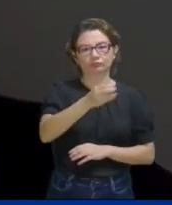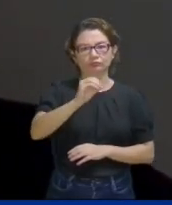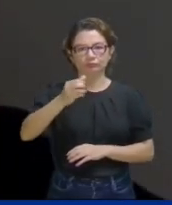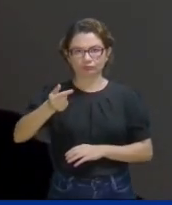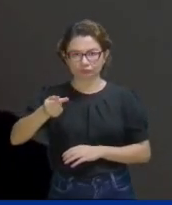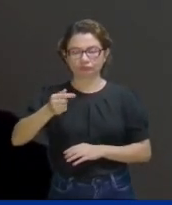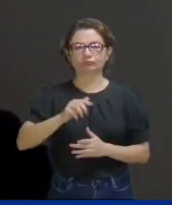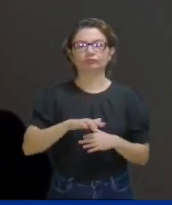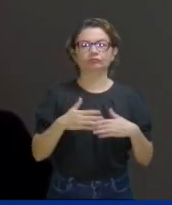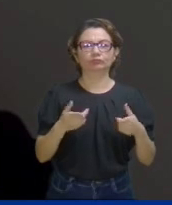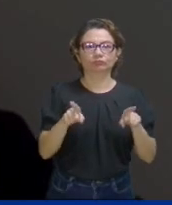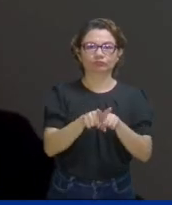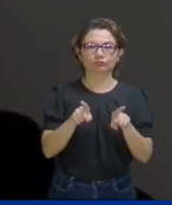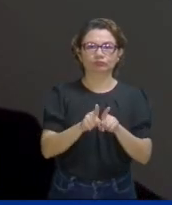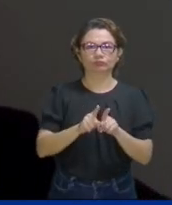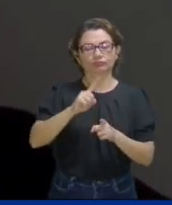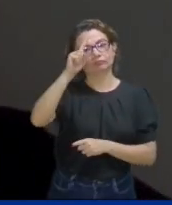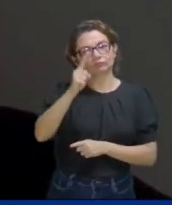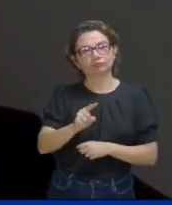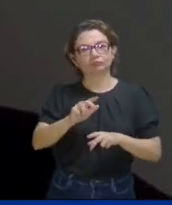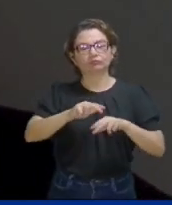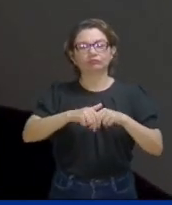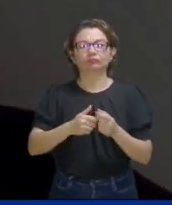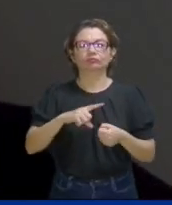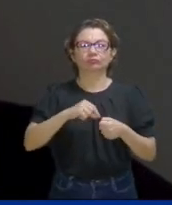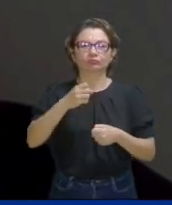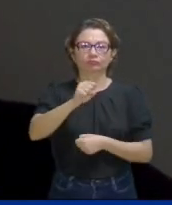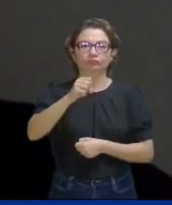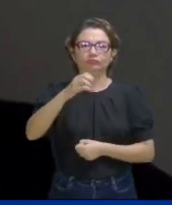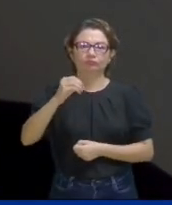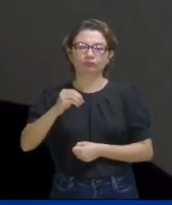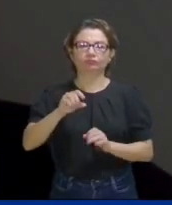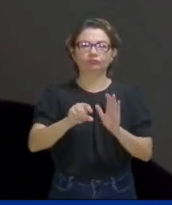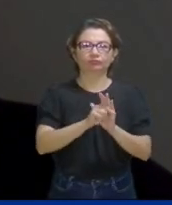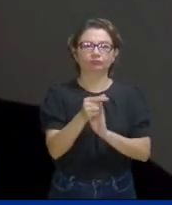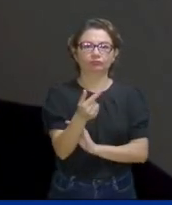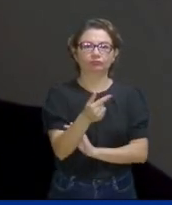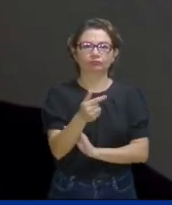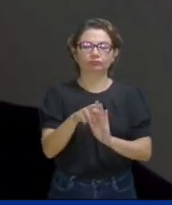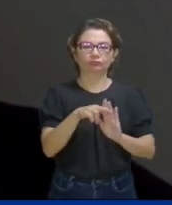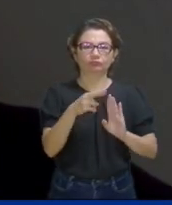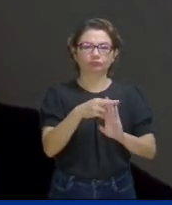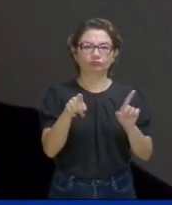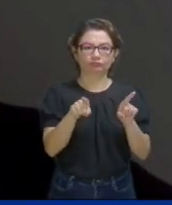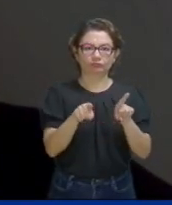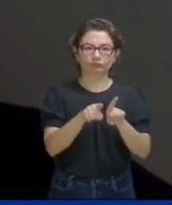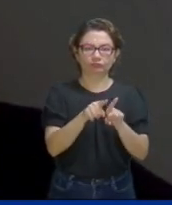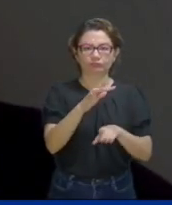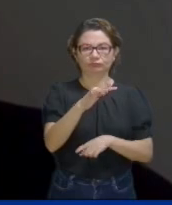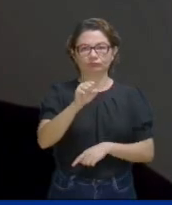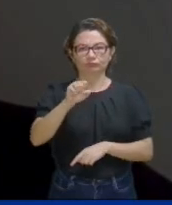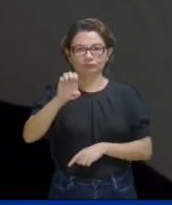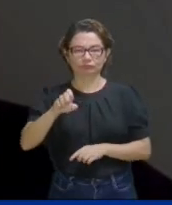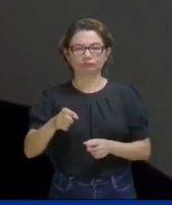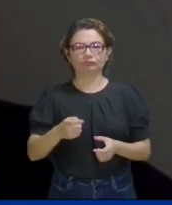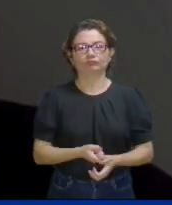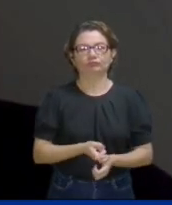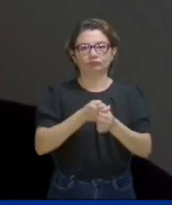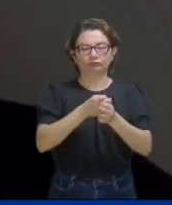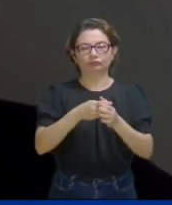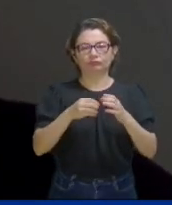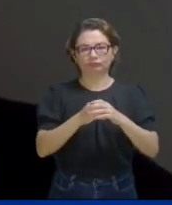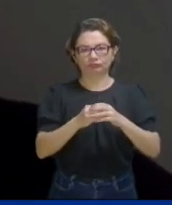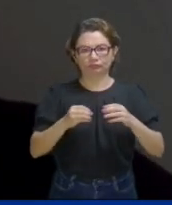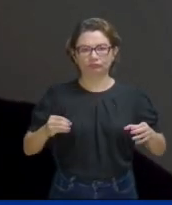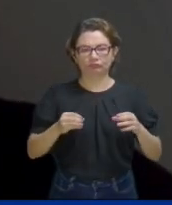23.607. Determino ainda que, nos termos do artigo 80, inciso 2º da mesma resolução, a suspensão do recebimento de